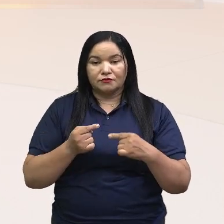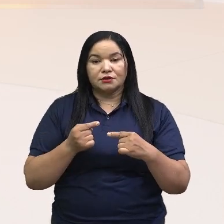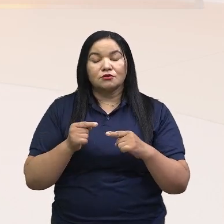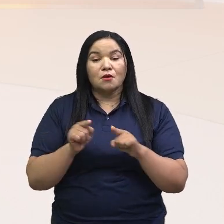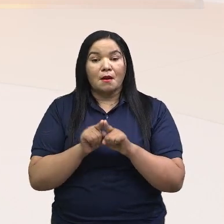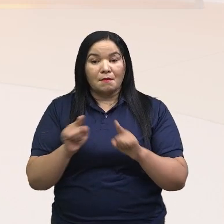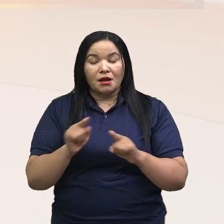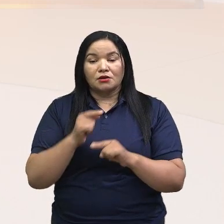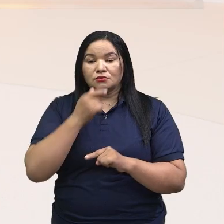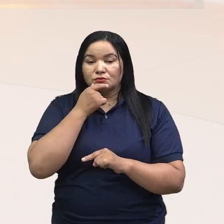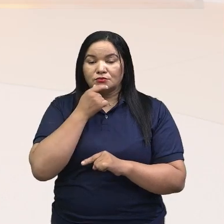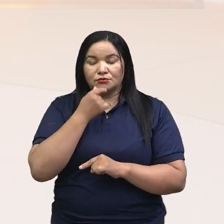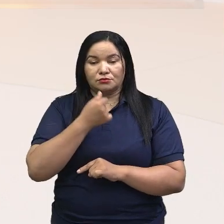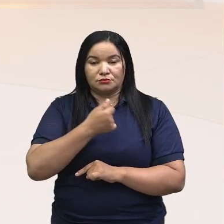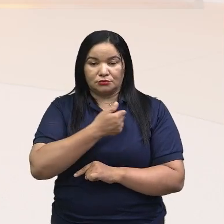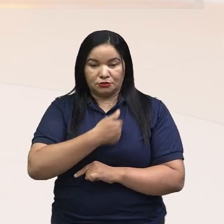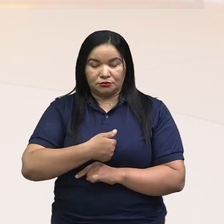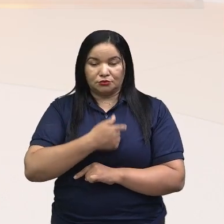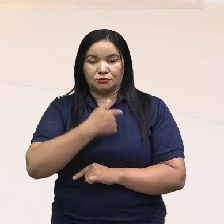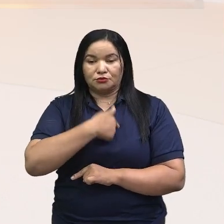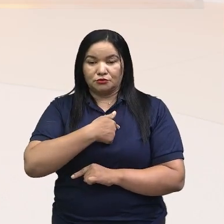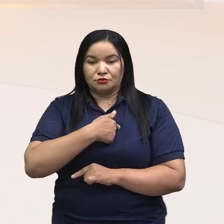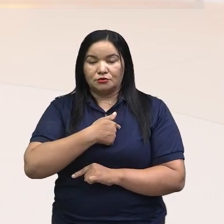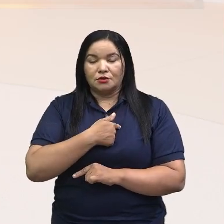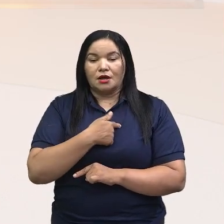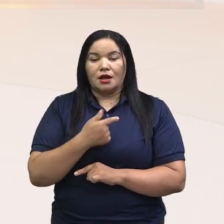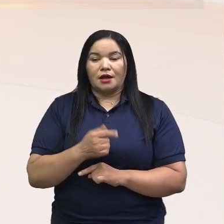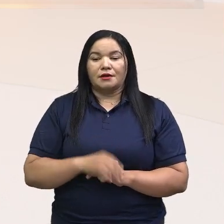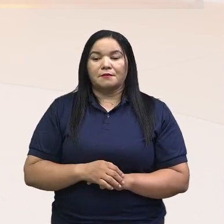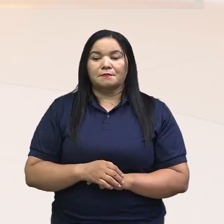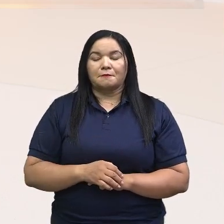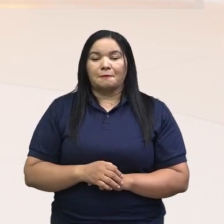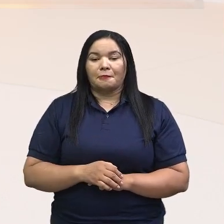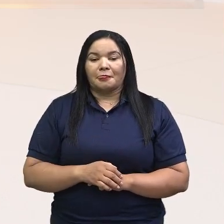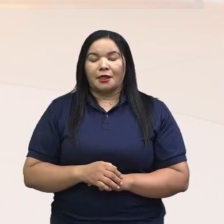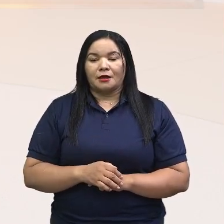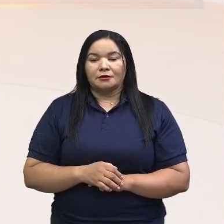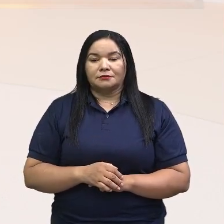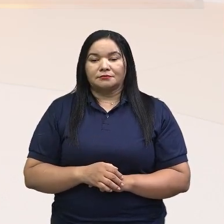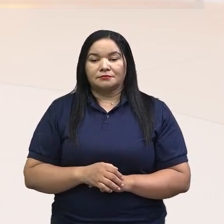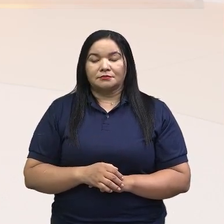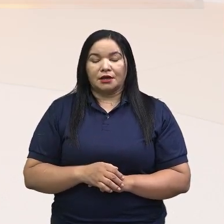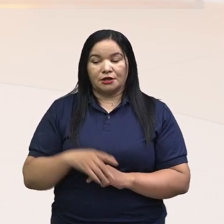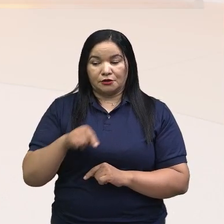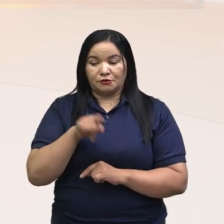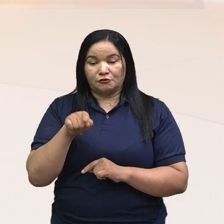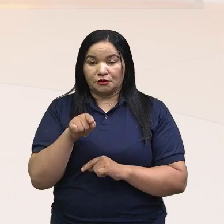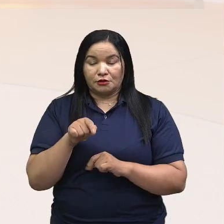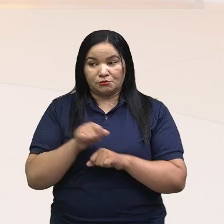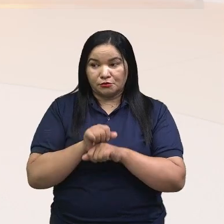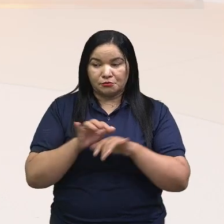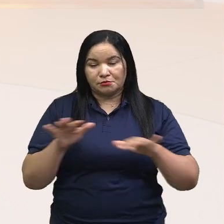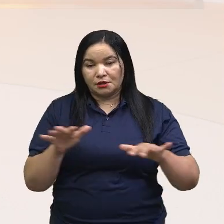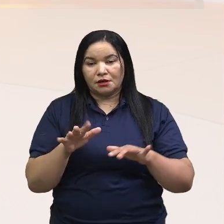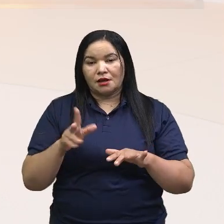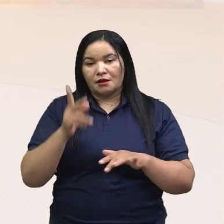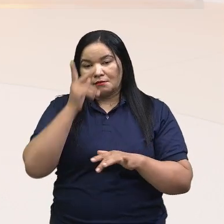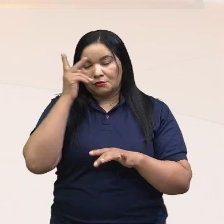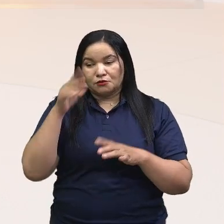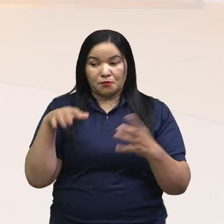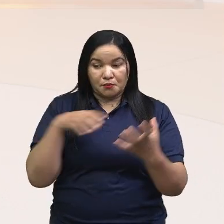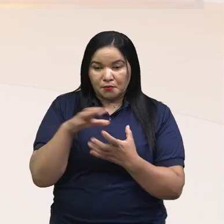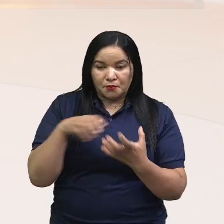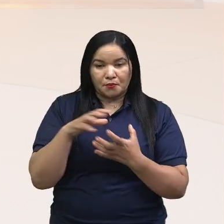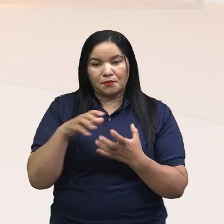Getúlio Vargas, né, com medo que esse tipo de intervenção começasse a se espalhar por todos os